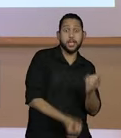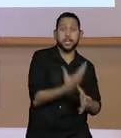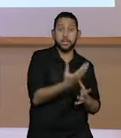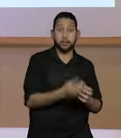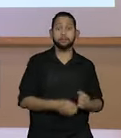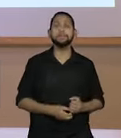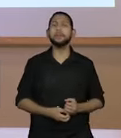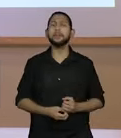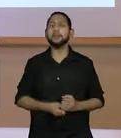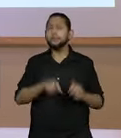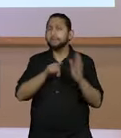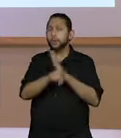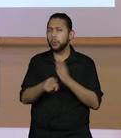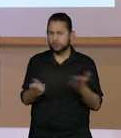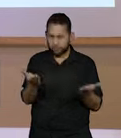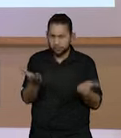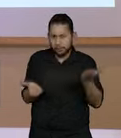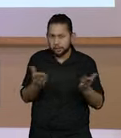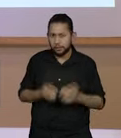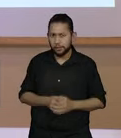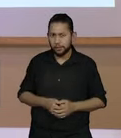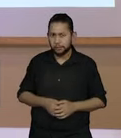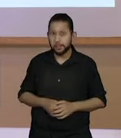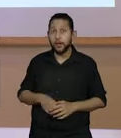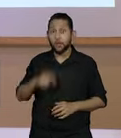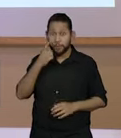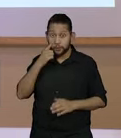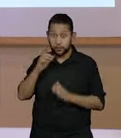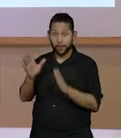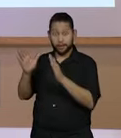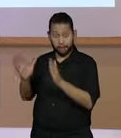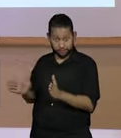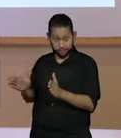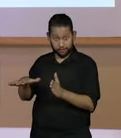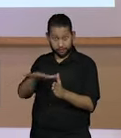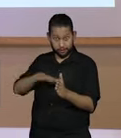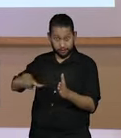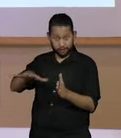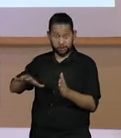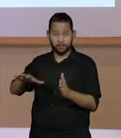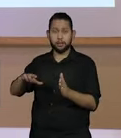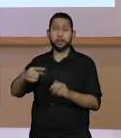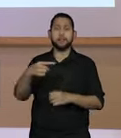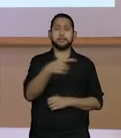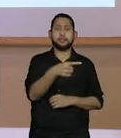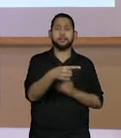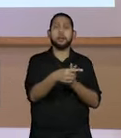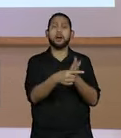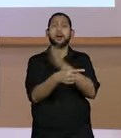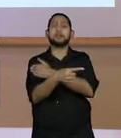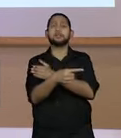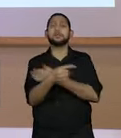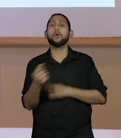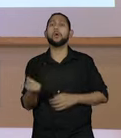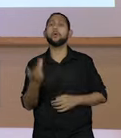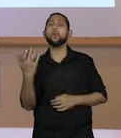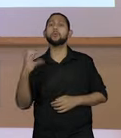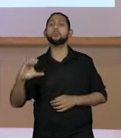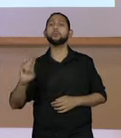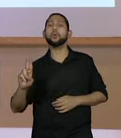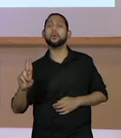o quê? Quantos cobres a gente tem antes da seta? 1. E cobre depois da seta? Também